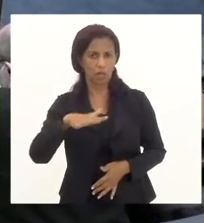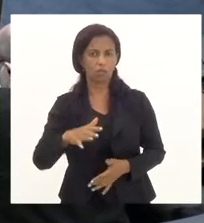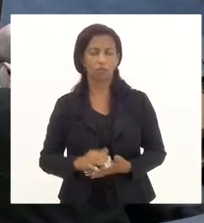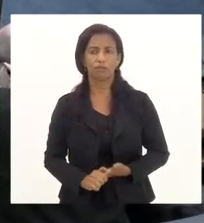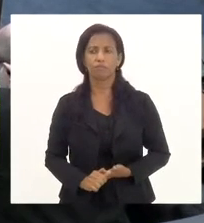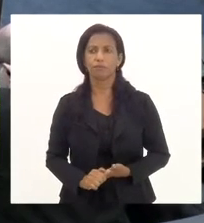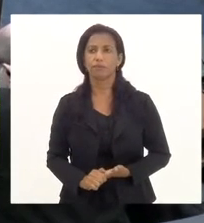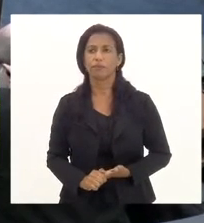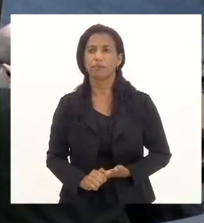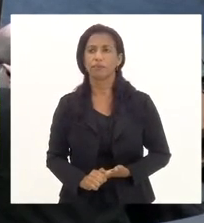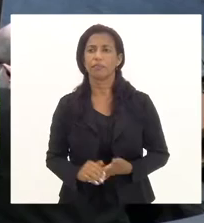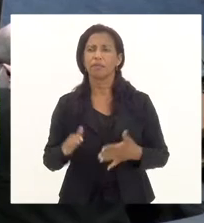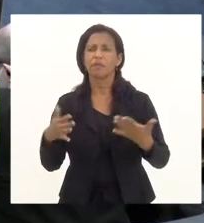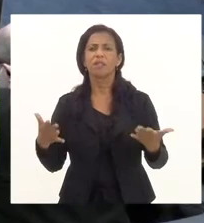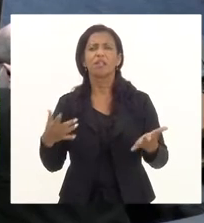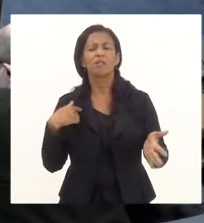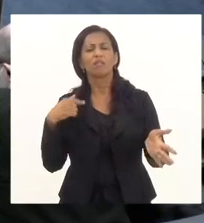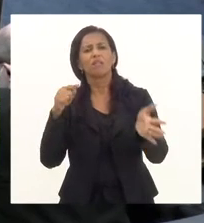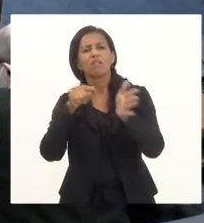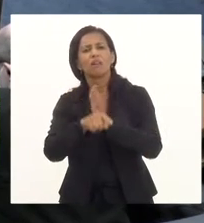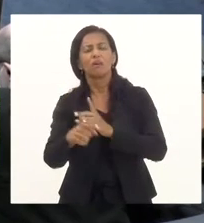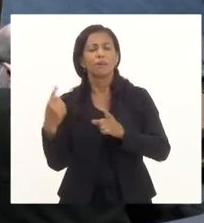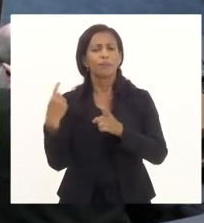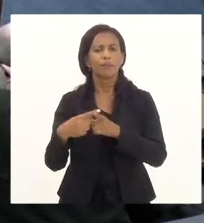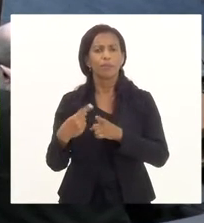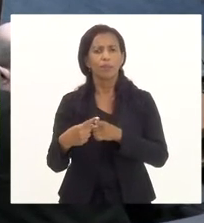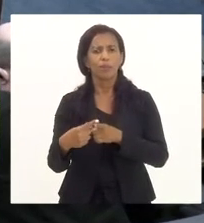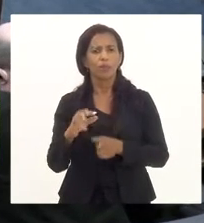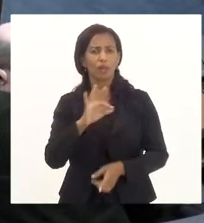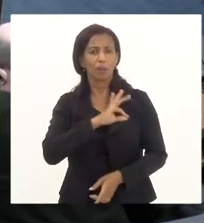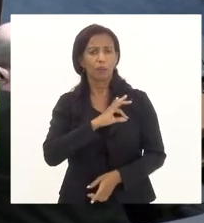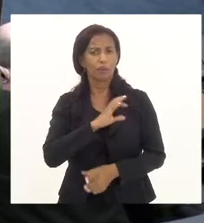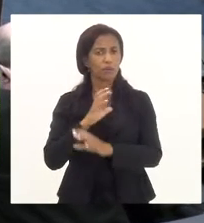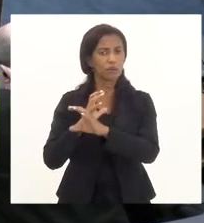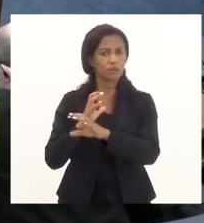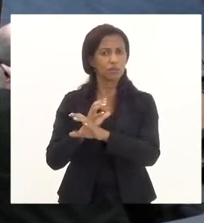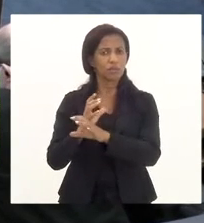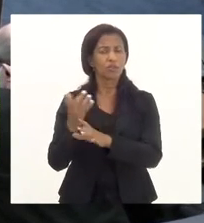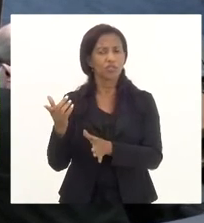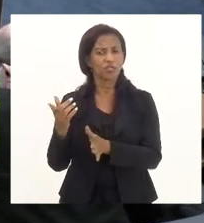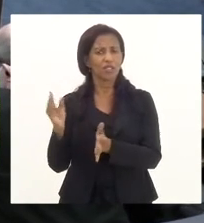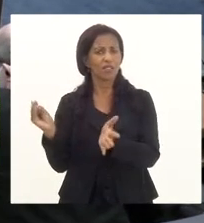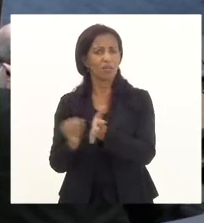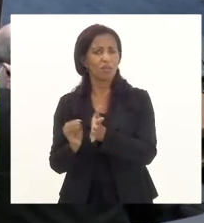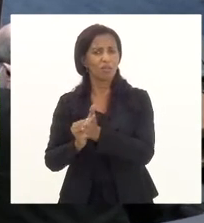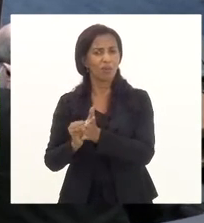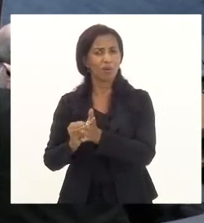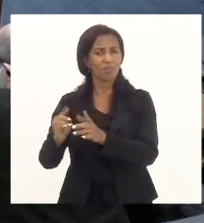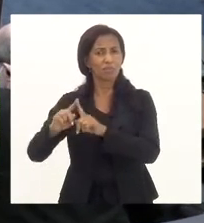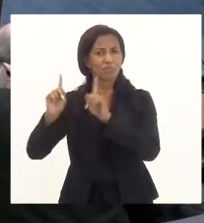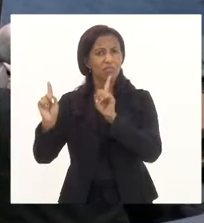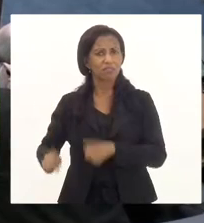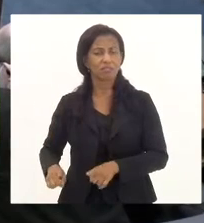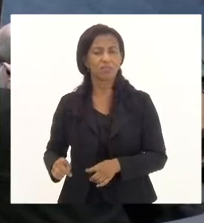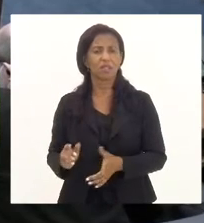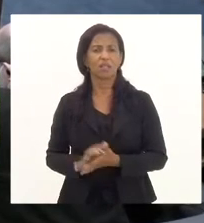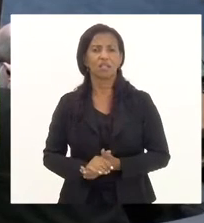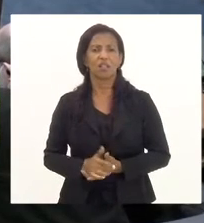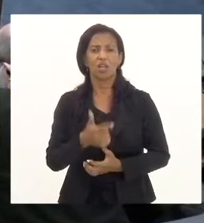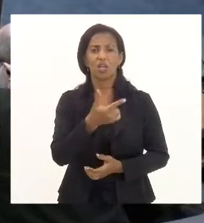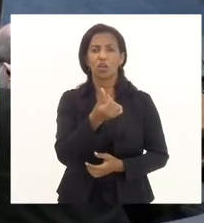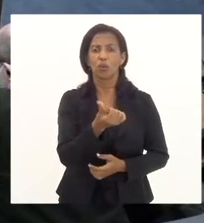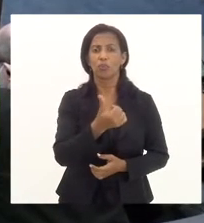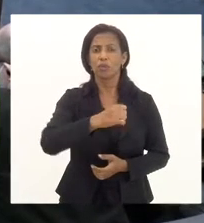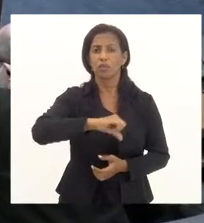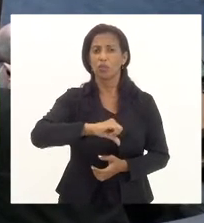e então eu gostaria de saber porque a polícia civil já tem um déficit histórico de servidores né a em